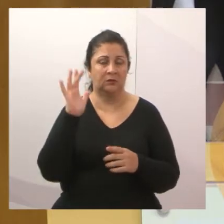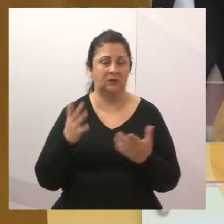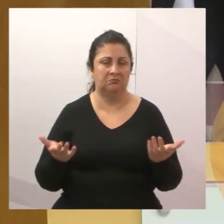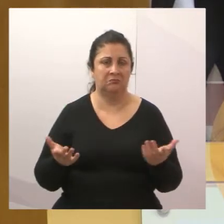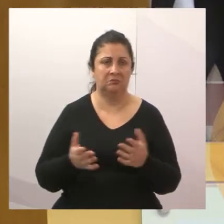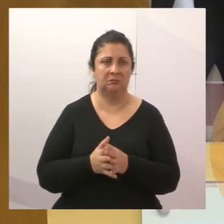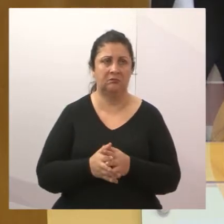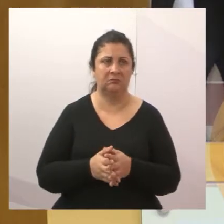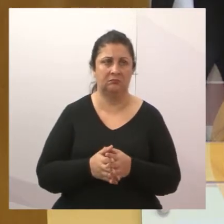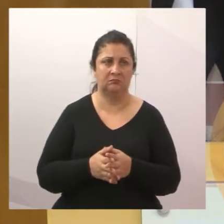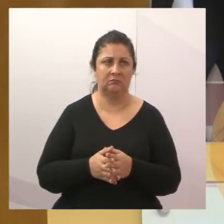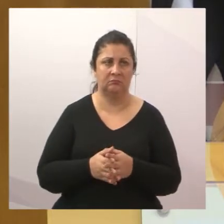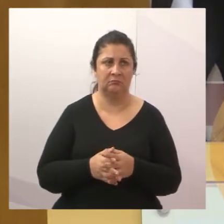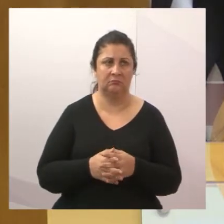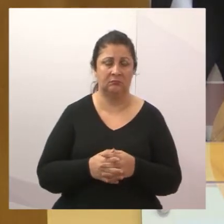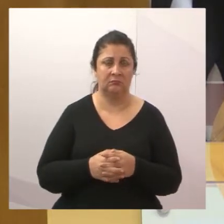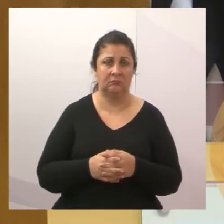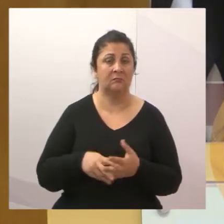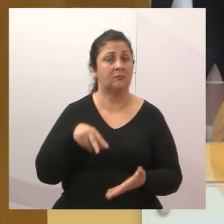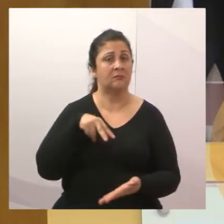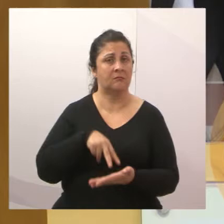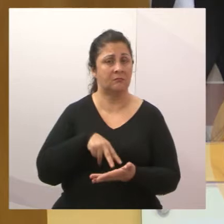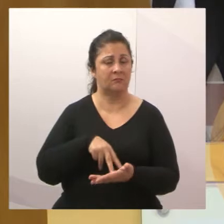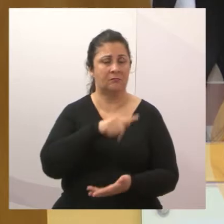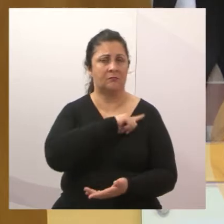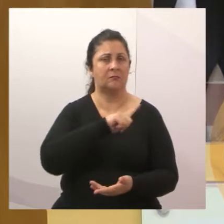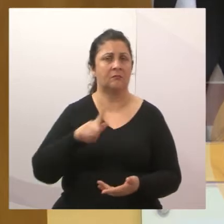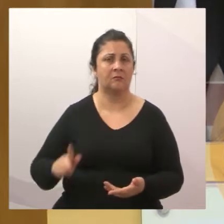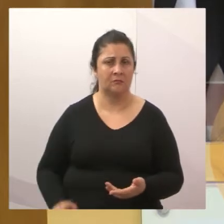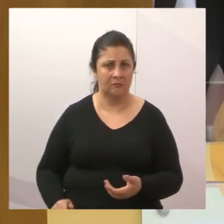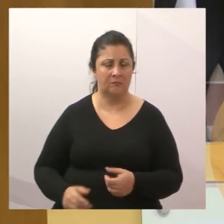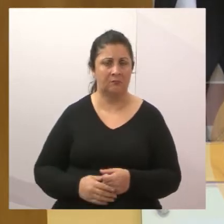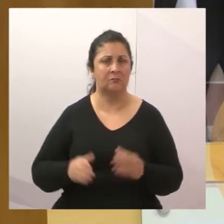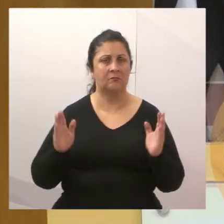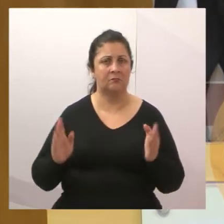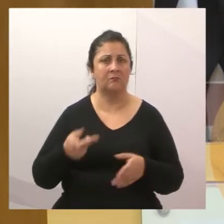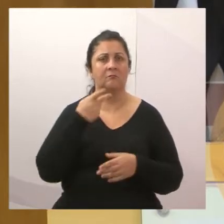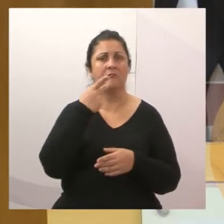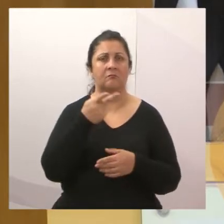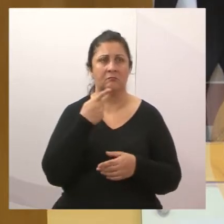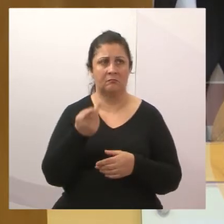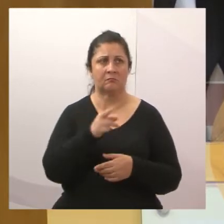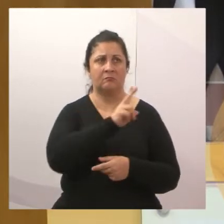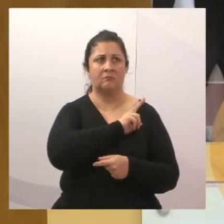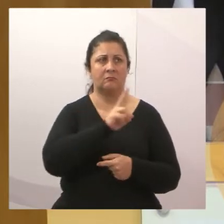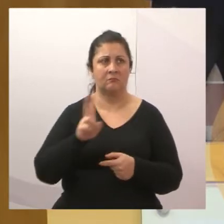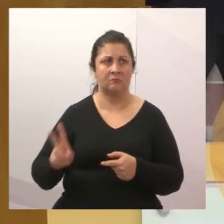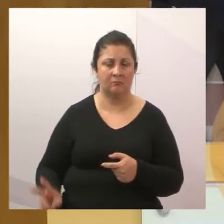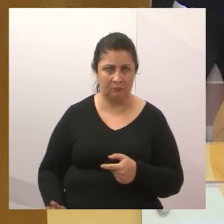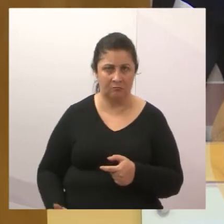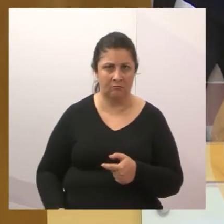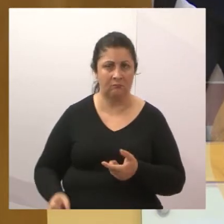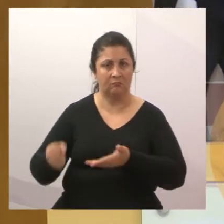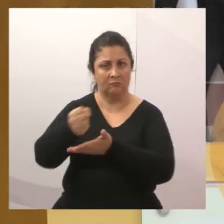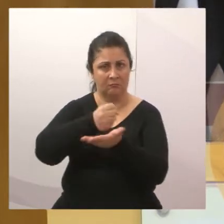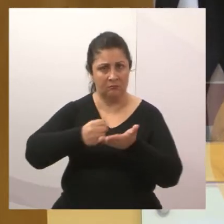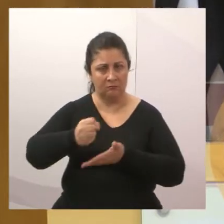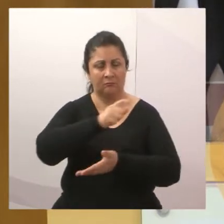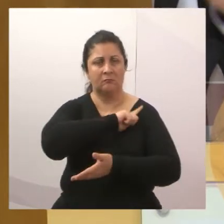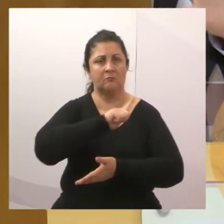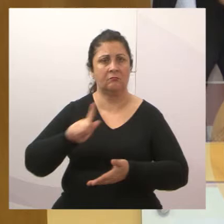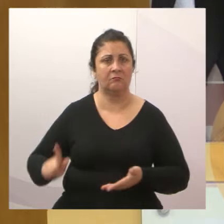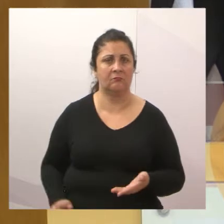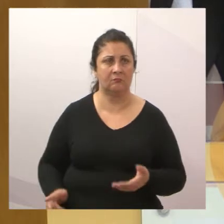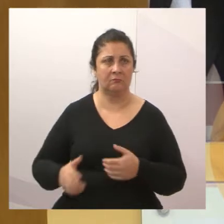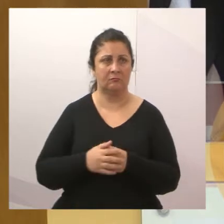sentido. Essa era uma posição do governo, que foi inclusive dito aqui nessa casa por vereadores que são da base do governo. Então,